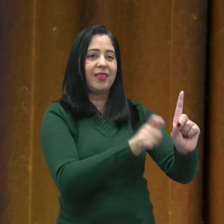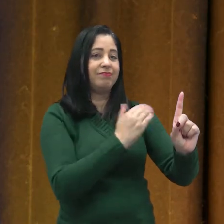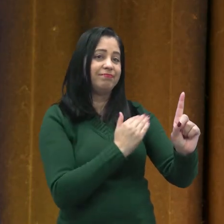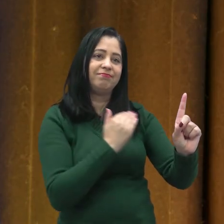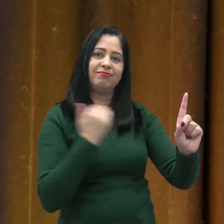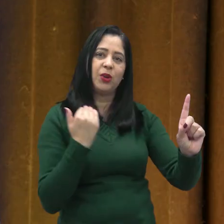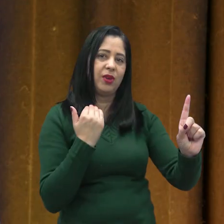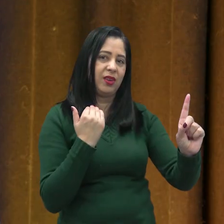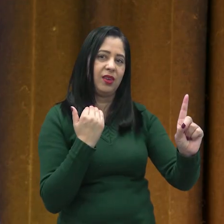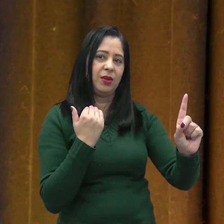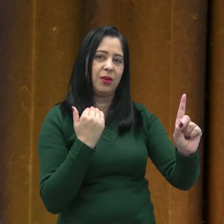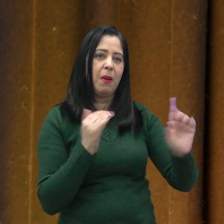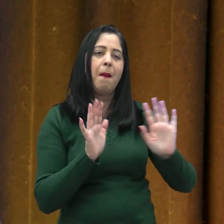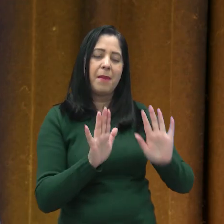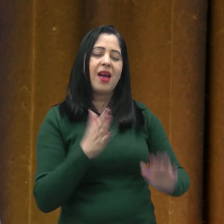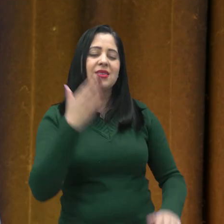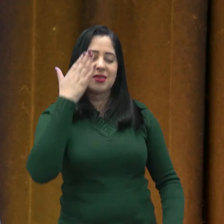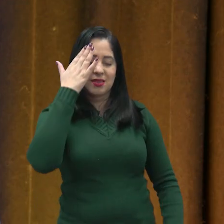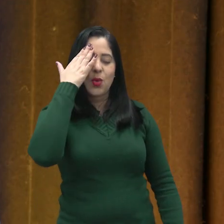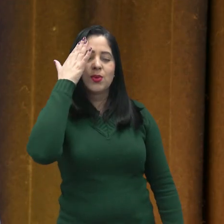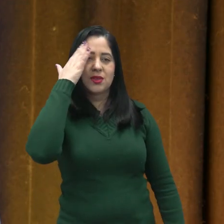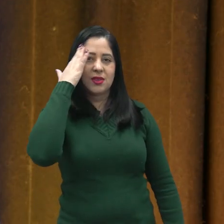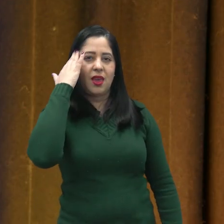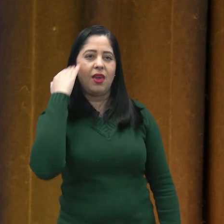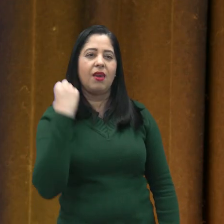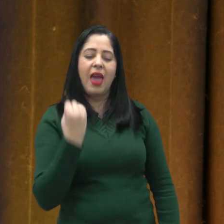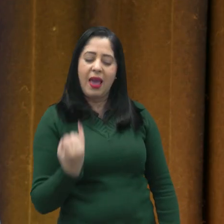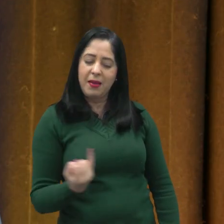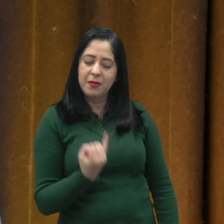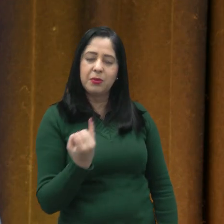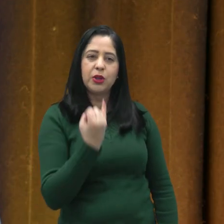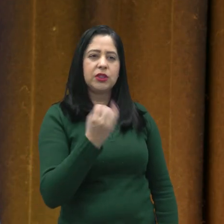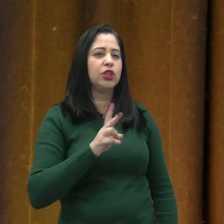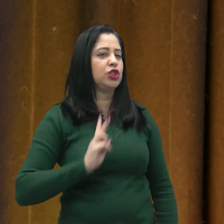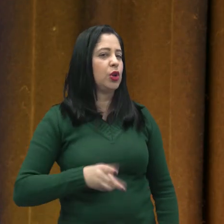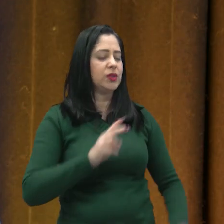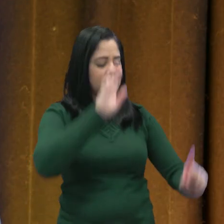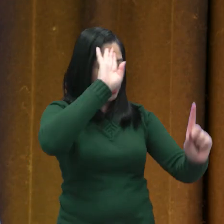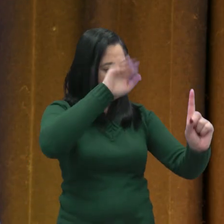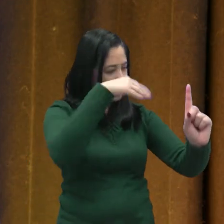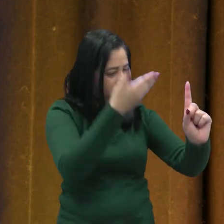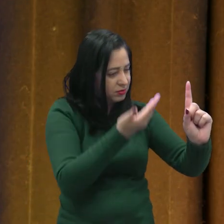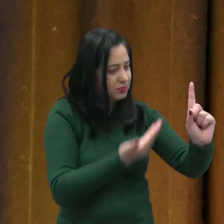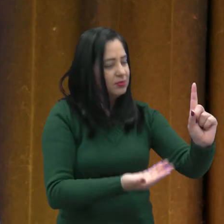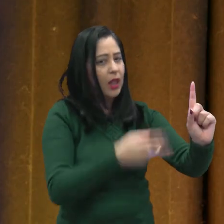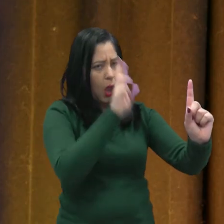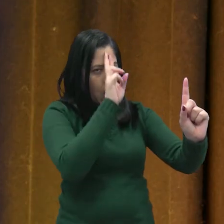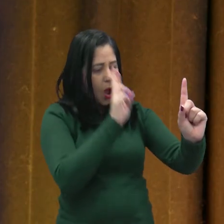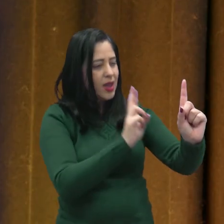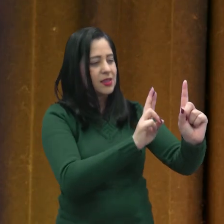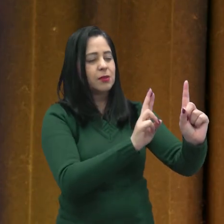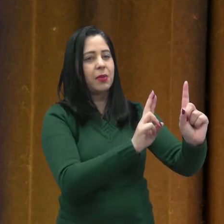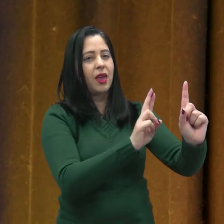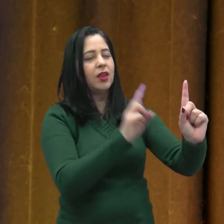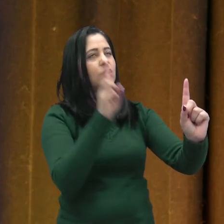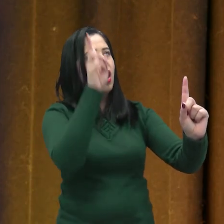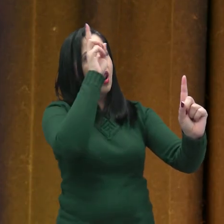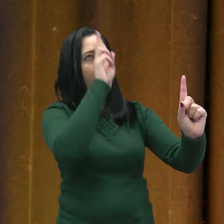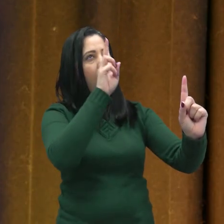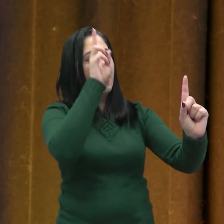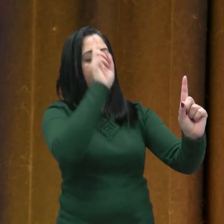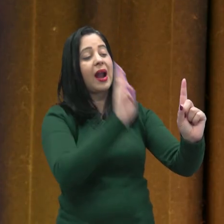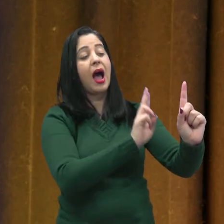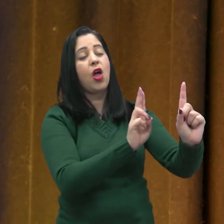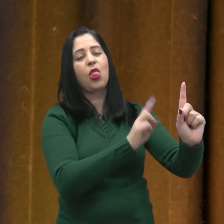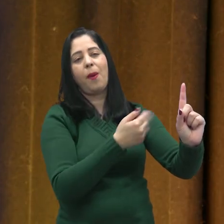dali, eu sei a importância que é, e eu honro, vou homenagear e vou respeitar o nome dele, né? E tudo